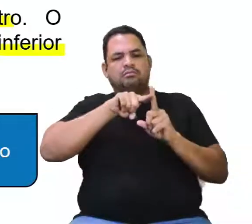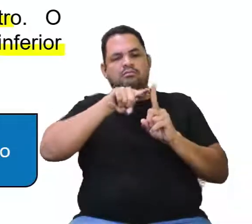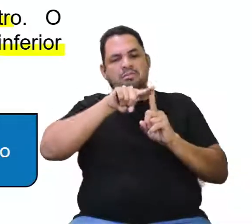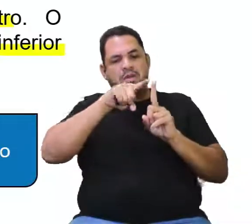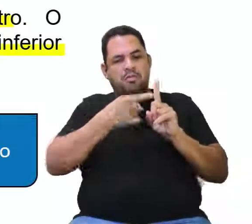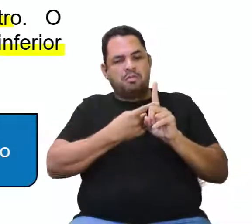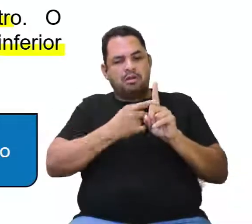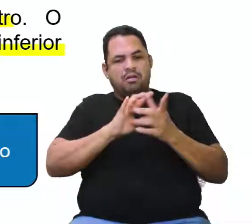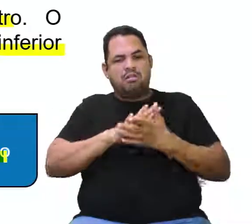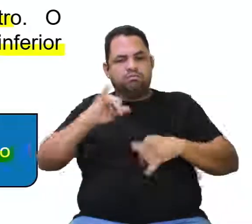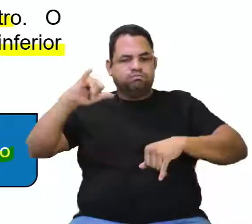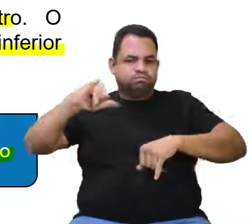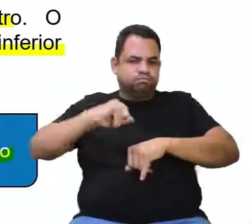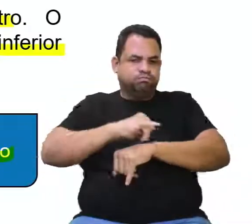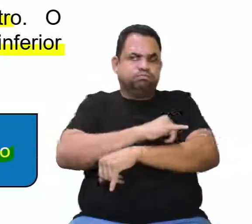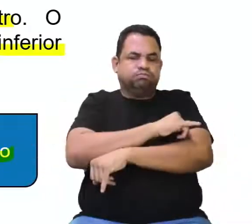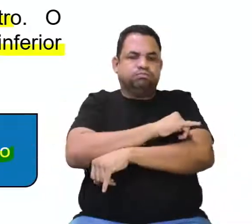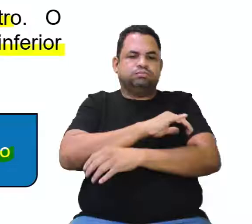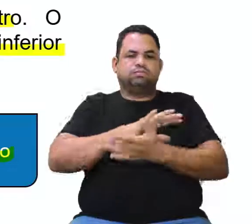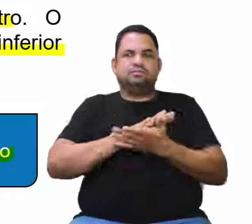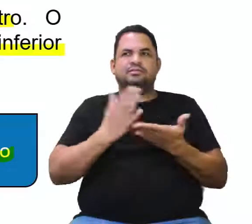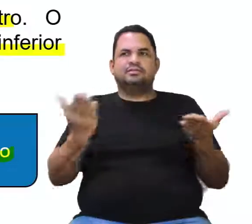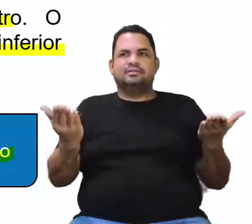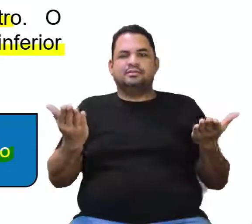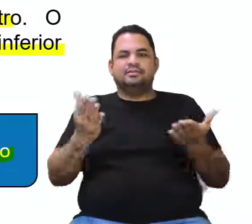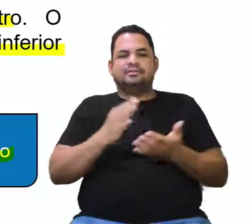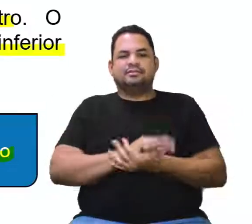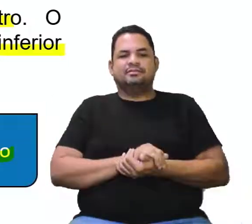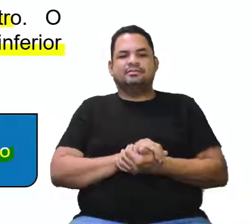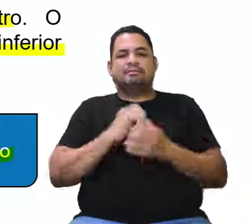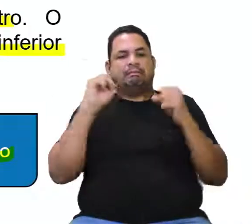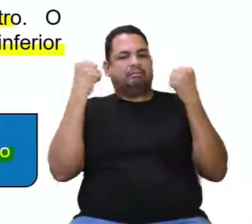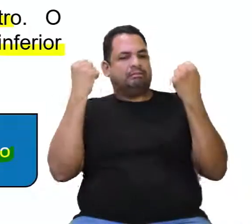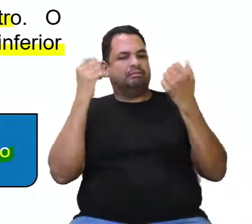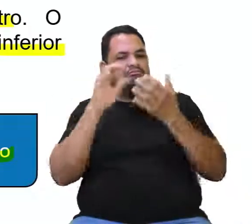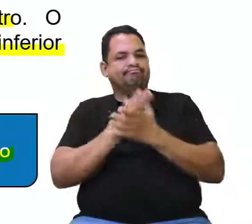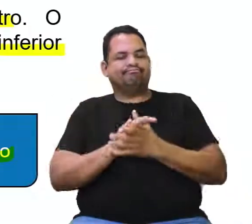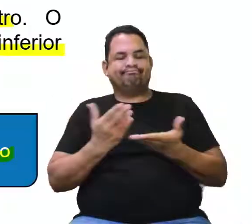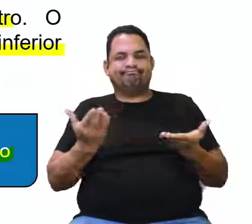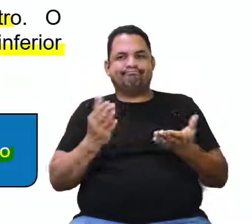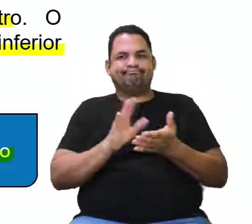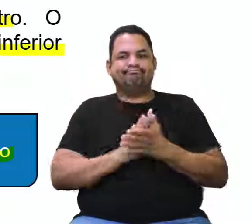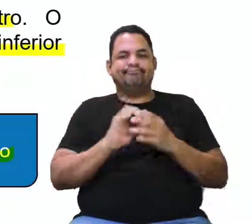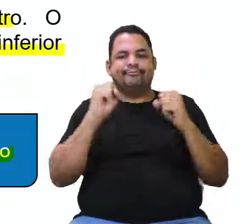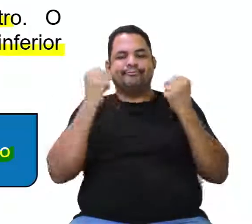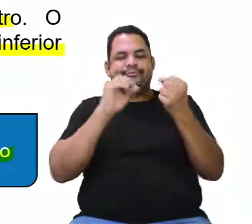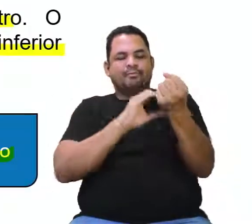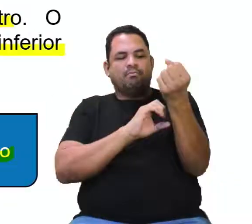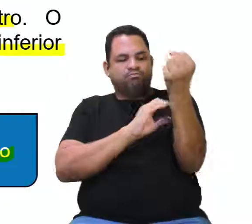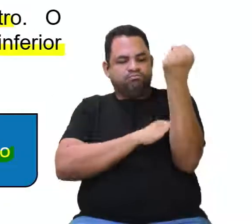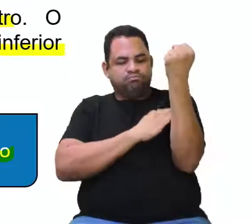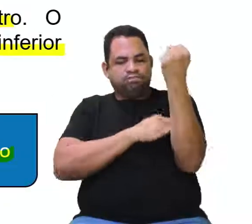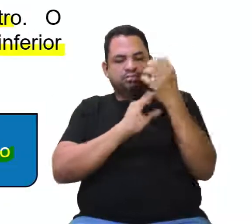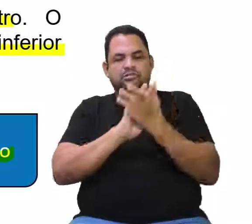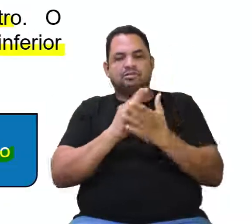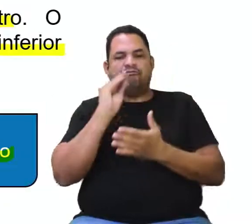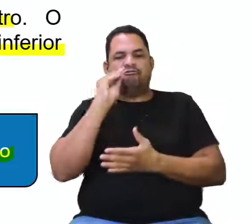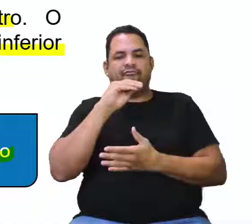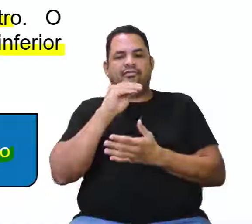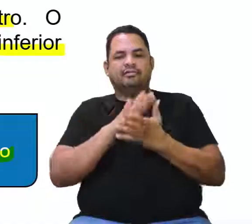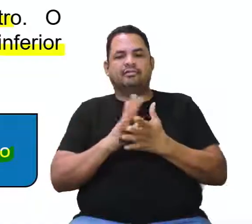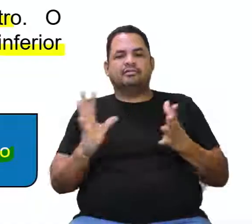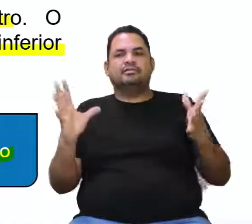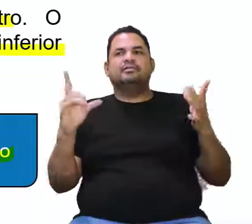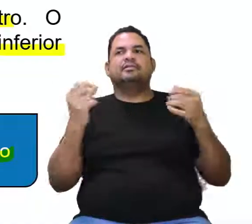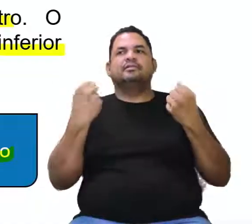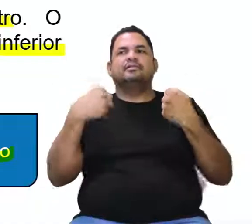a obesidade, o condicionamento físico que é insuficiente, ou seja, minha musculatura está fraca, é bem associado aí